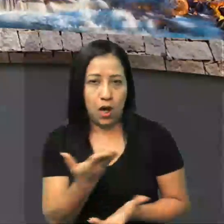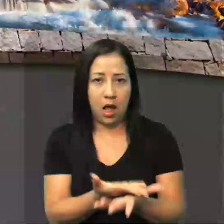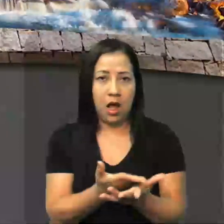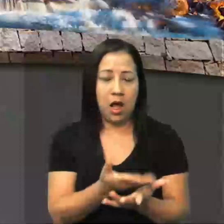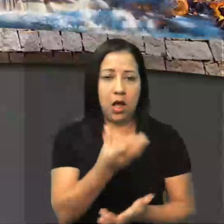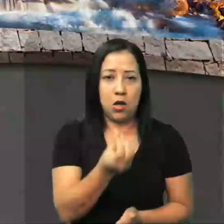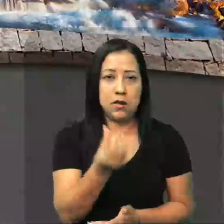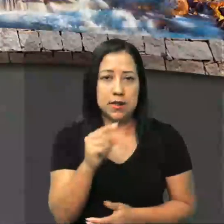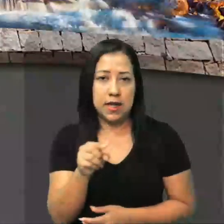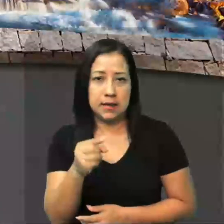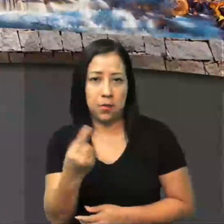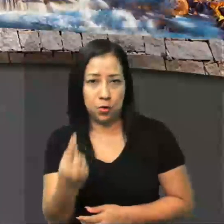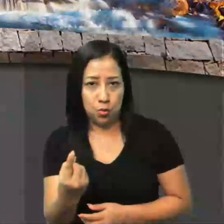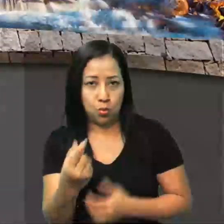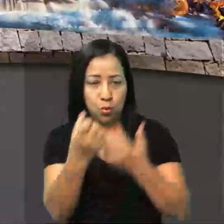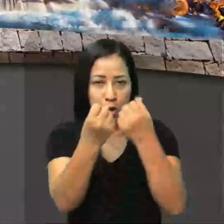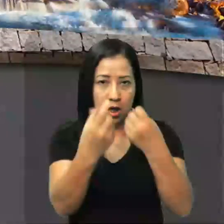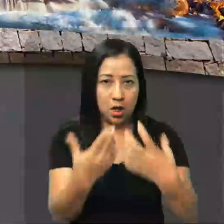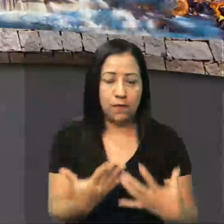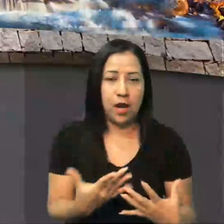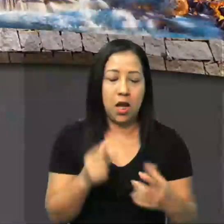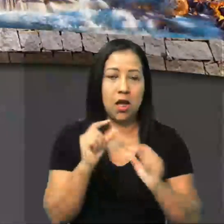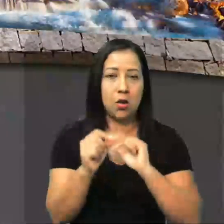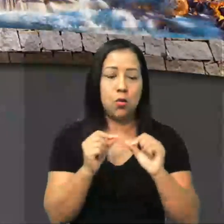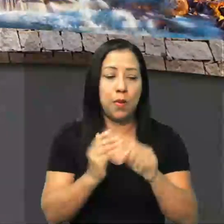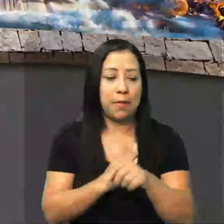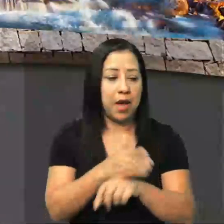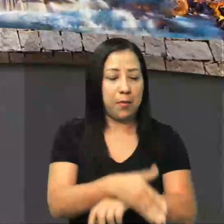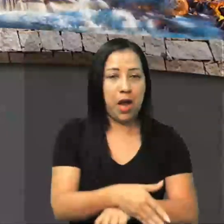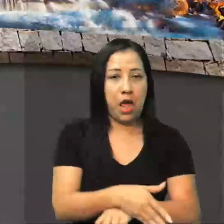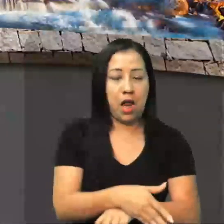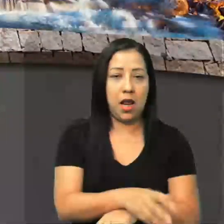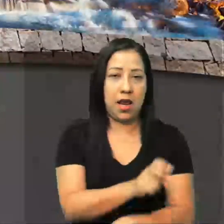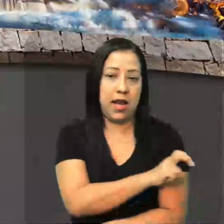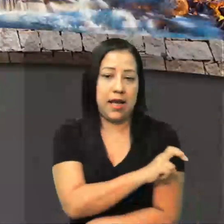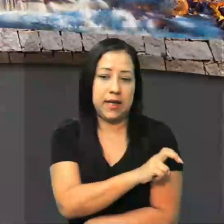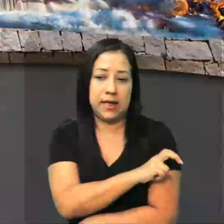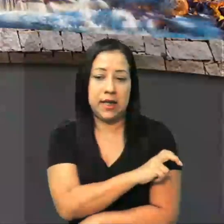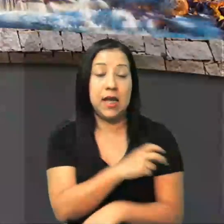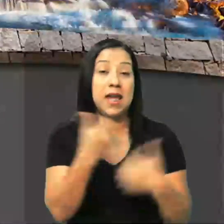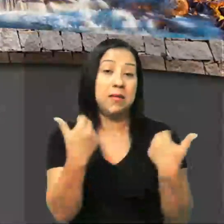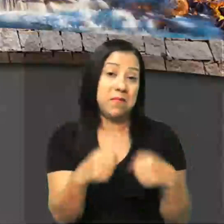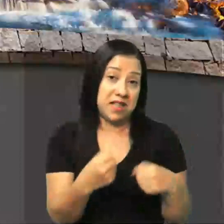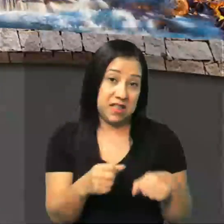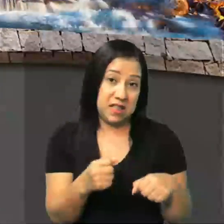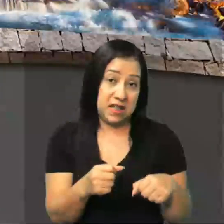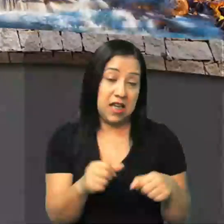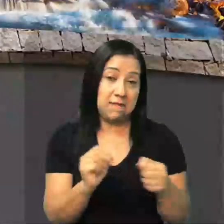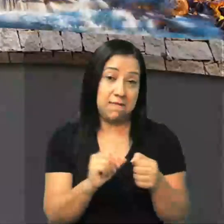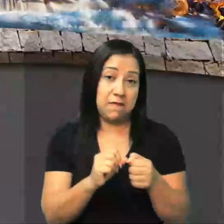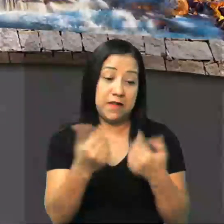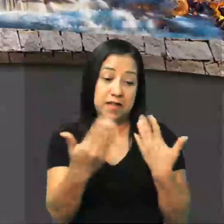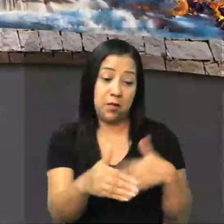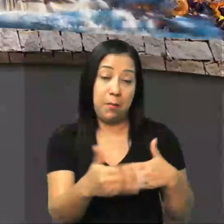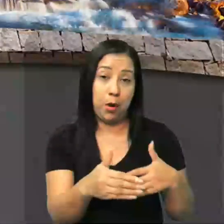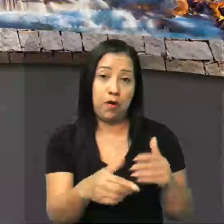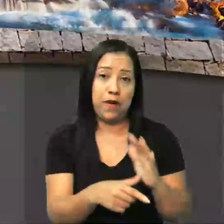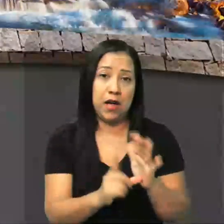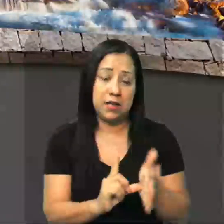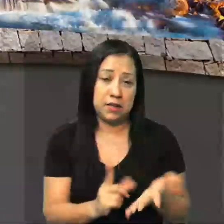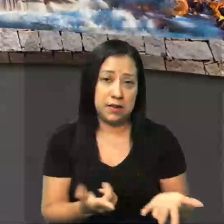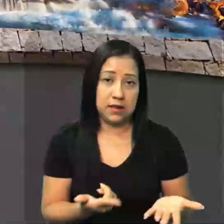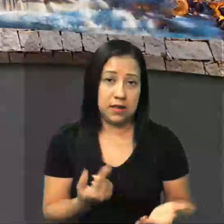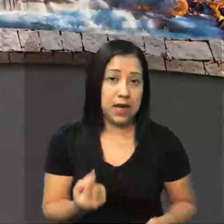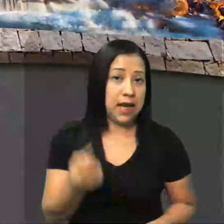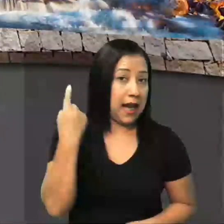6.1 eu falei que para eu entrar na 5ª série foi preciso fazer uma provinha, que naquela época eu não era obrigado a estudar